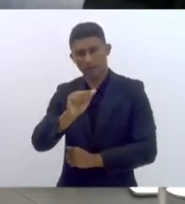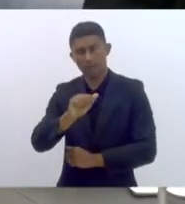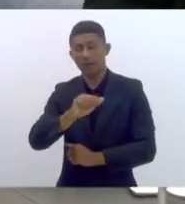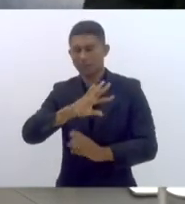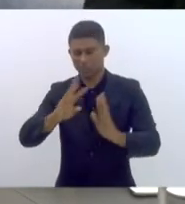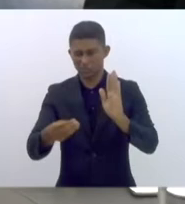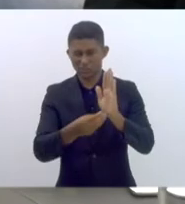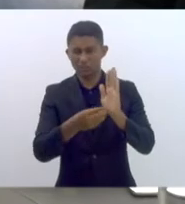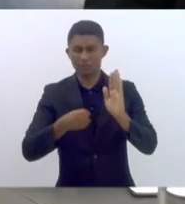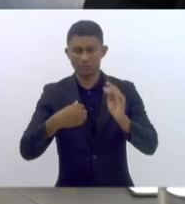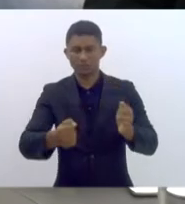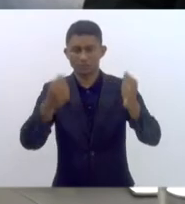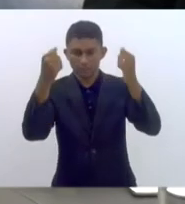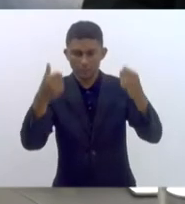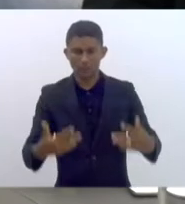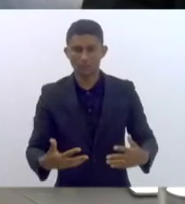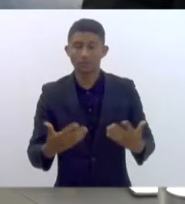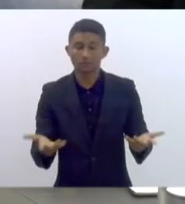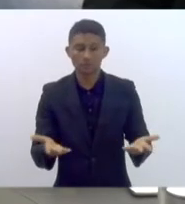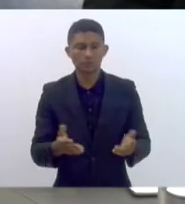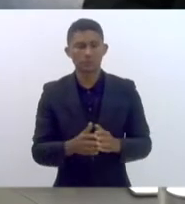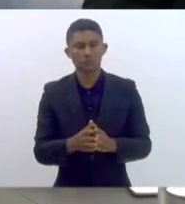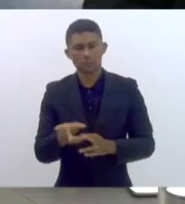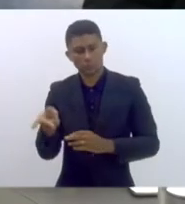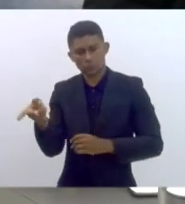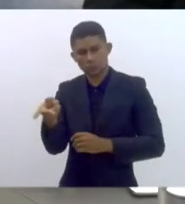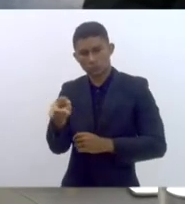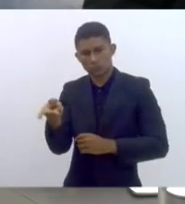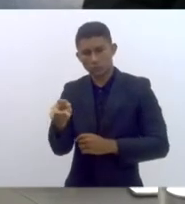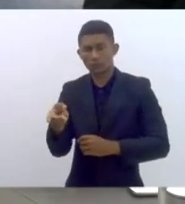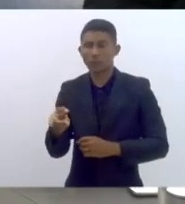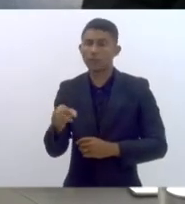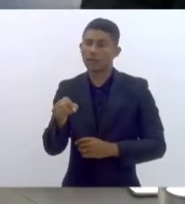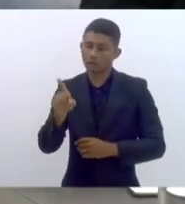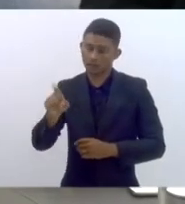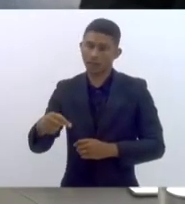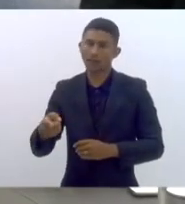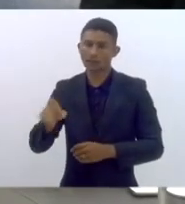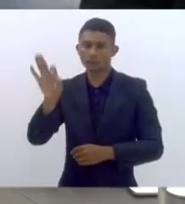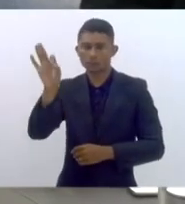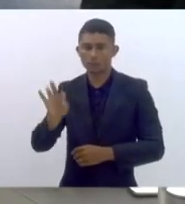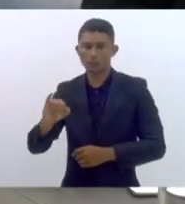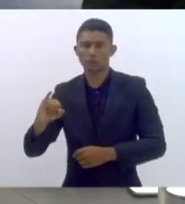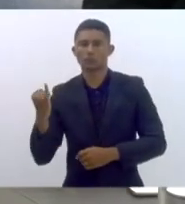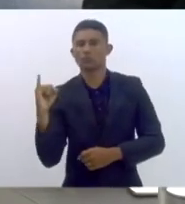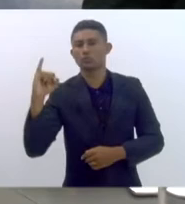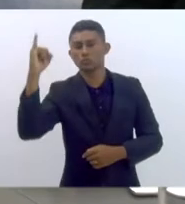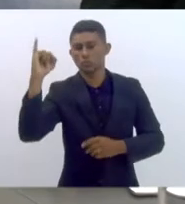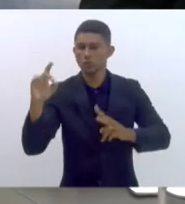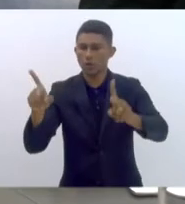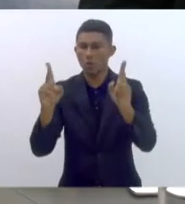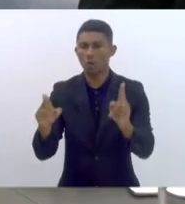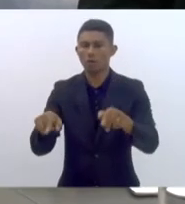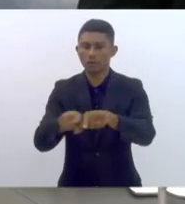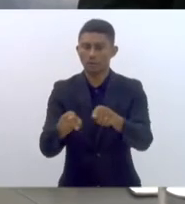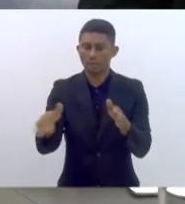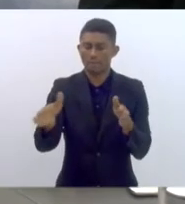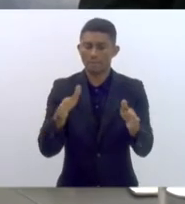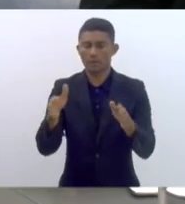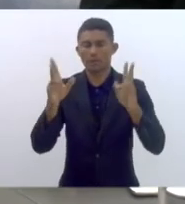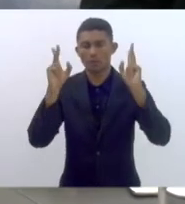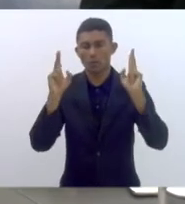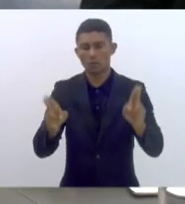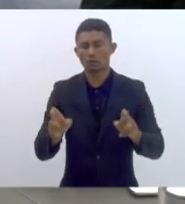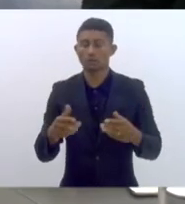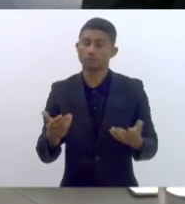agora. Tá? Então, assim, ambos vão ter... A previsão deles é a mesma taxa de juros, mesmo prazo. Então, para fim